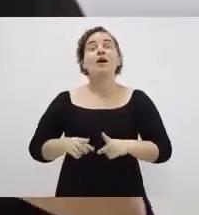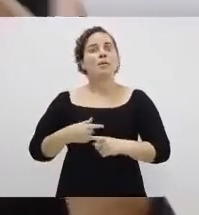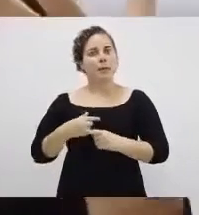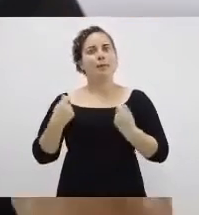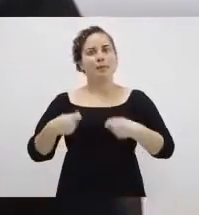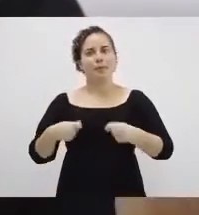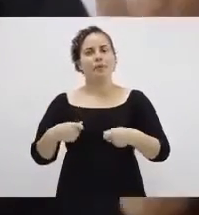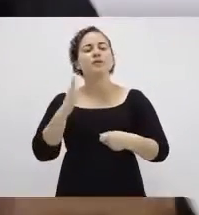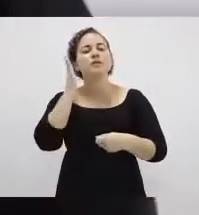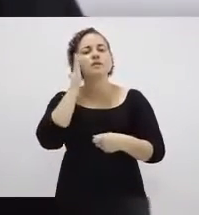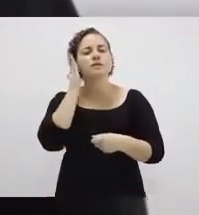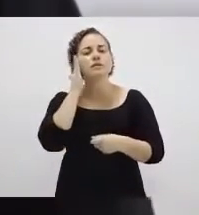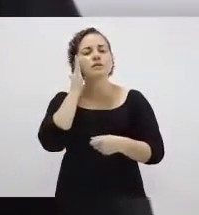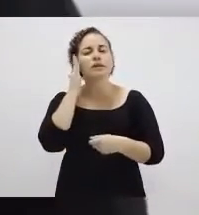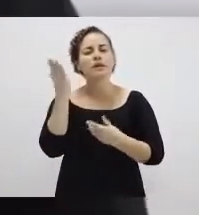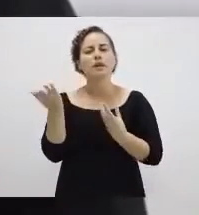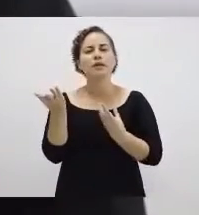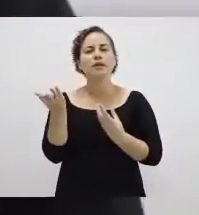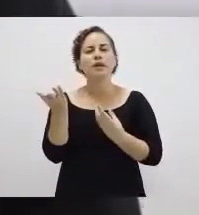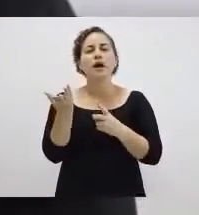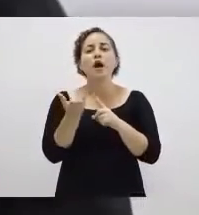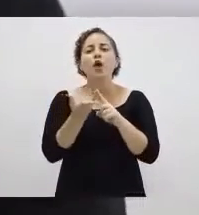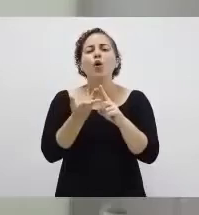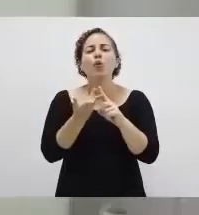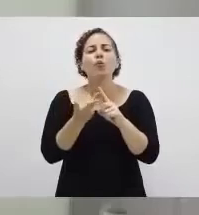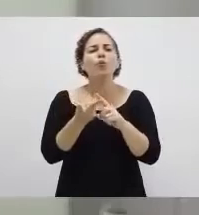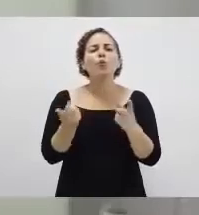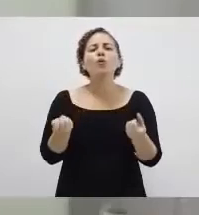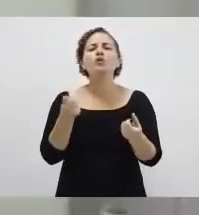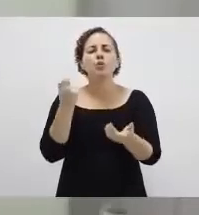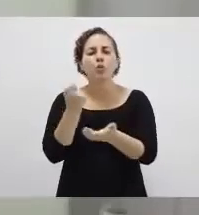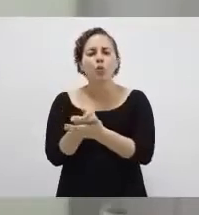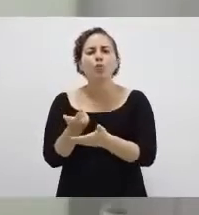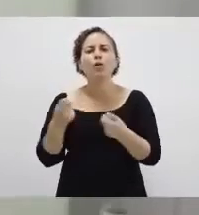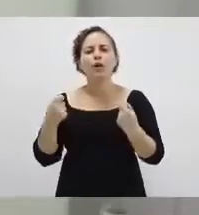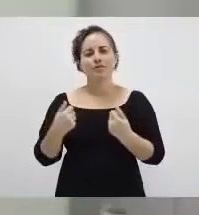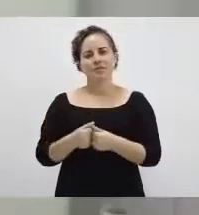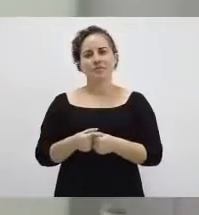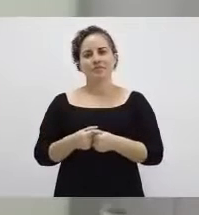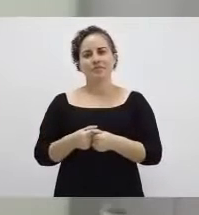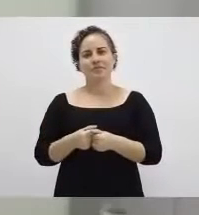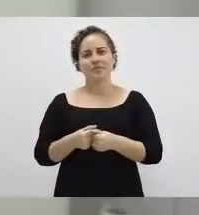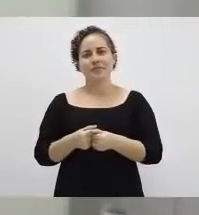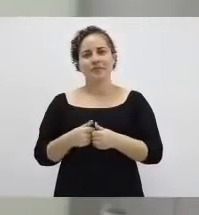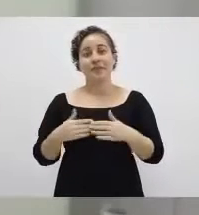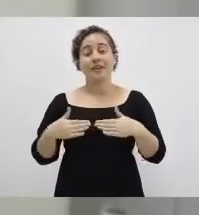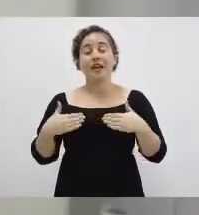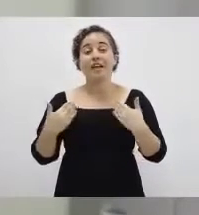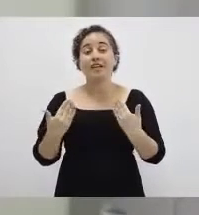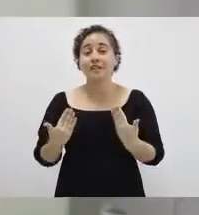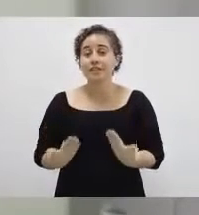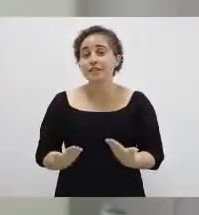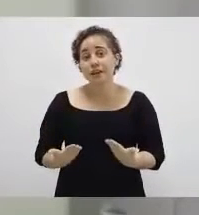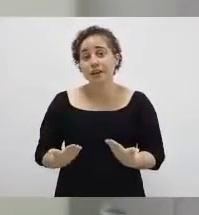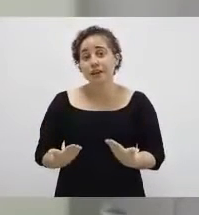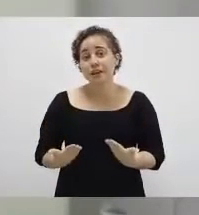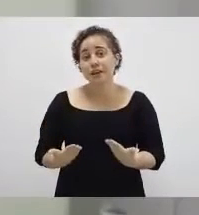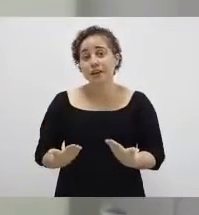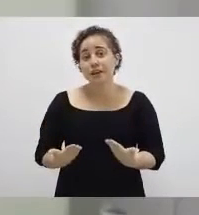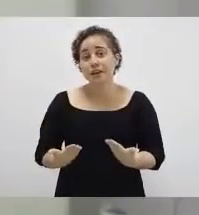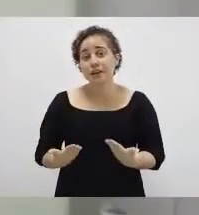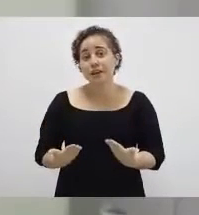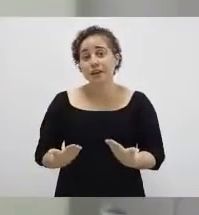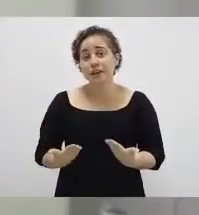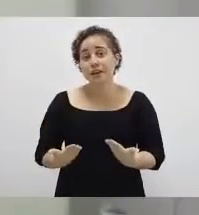aquele volume de moeda efetivamente compra, com base nessas informações, a gente termina o entendimento da